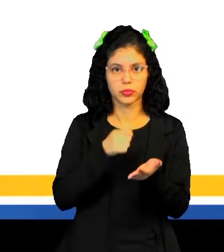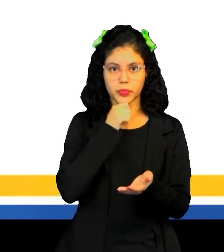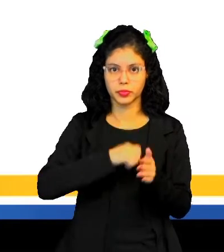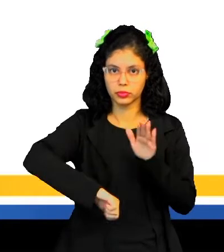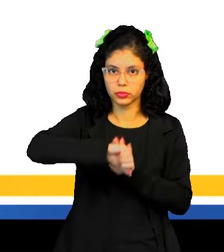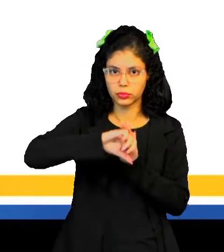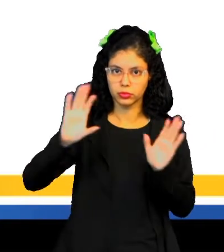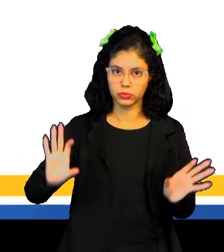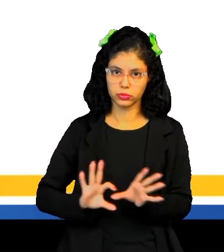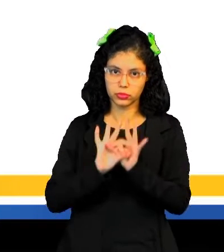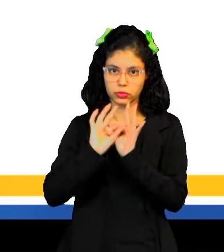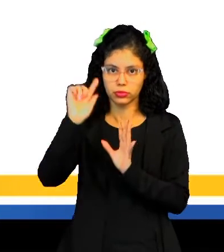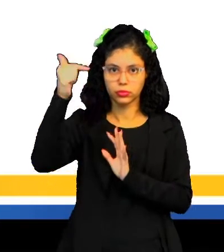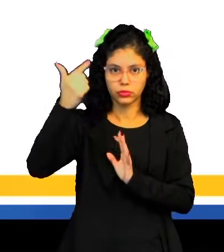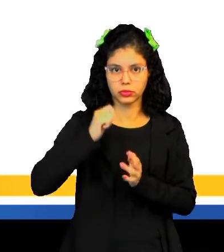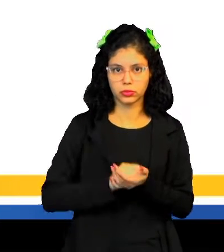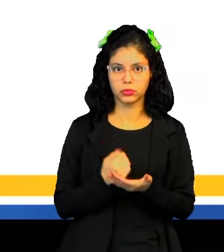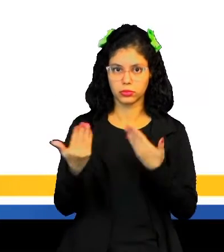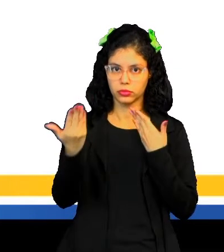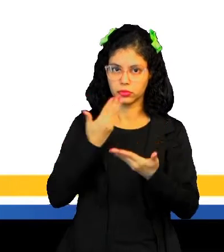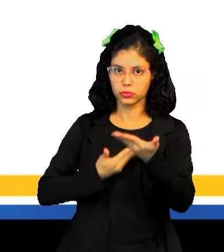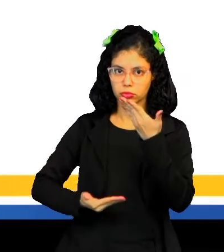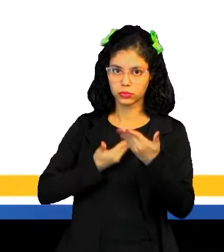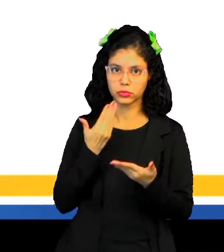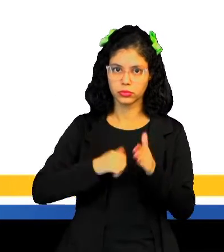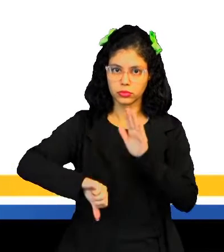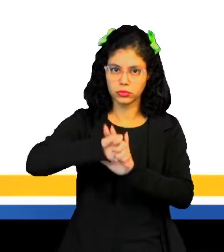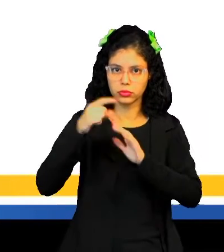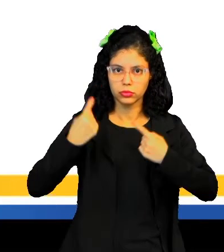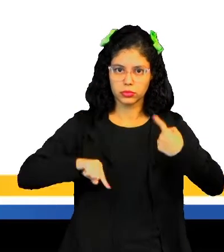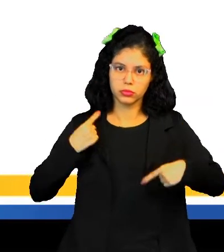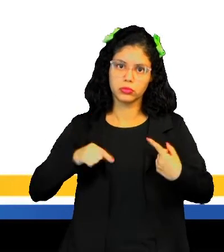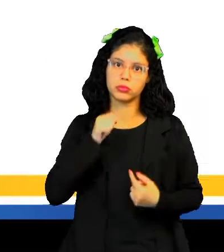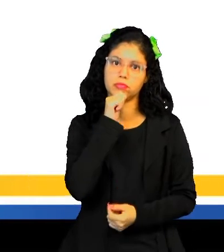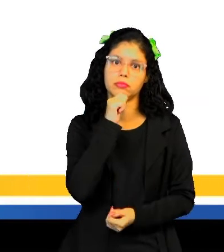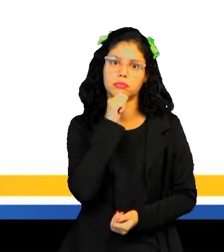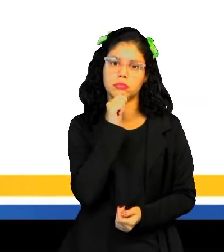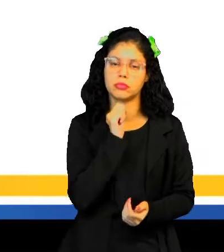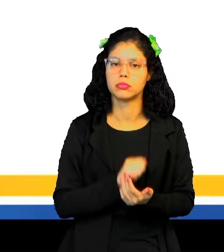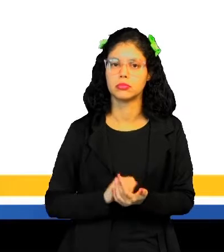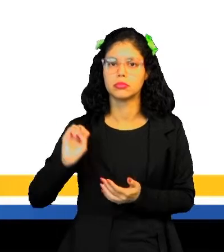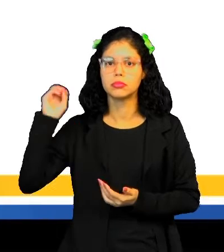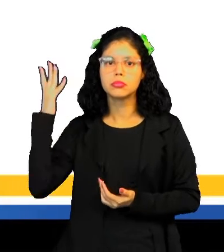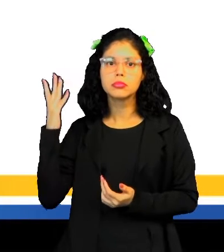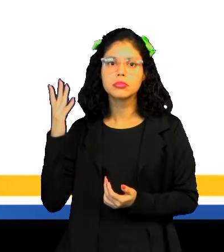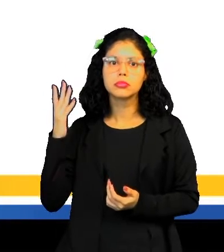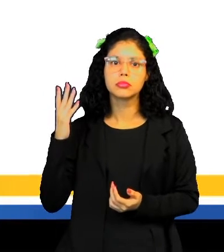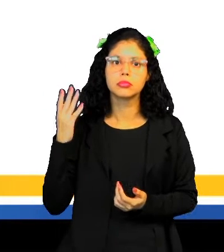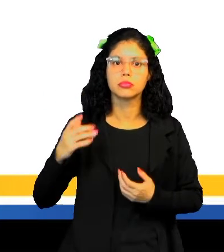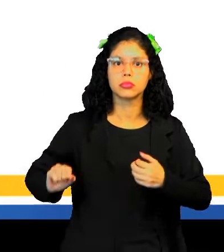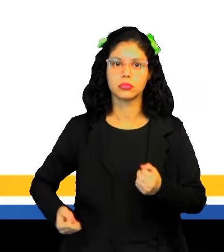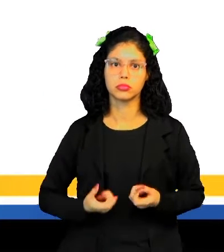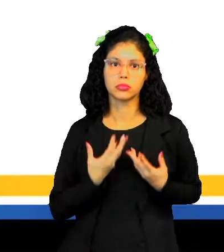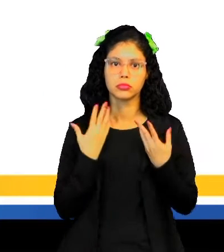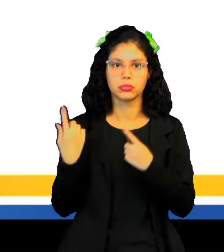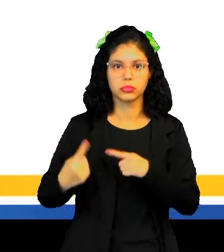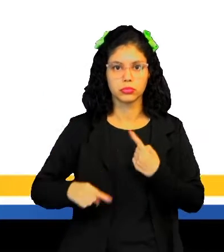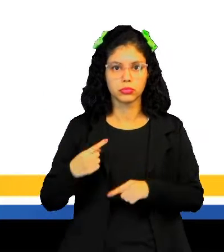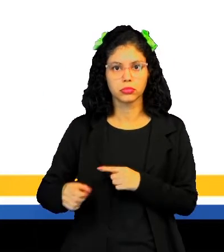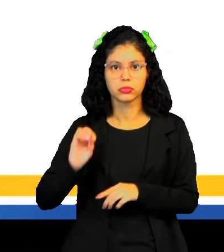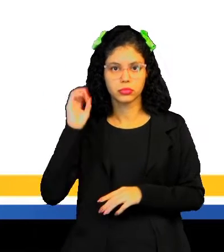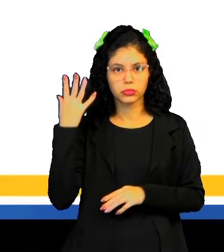crimes conexos aqueles que se relacionam com crimes políticos, os que são cometidos por uma motivação